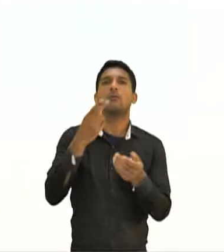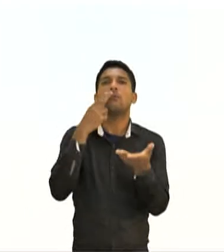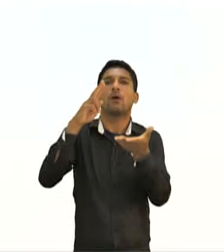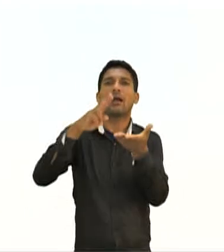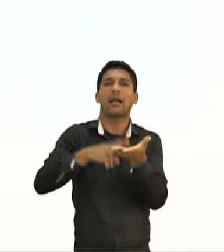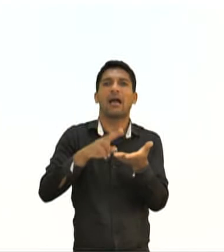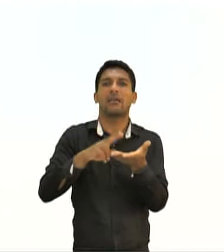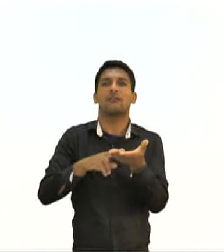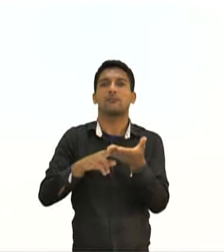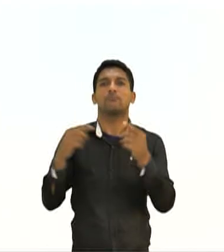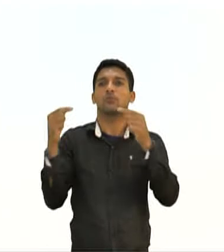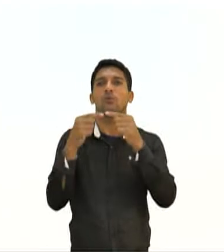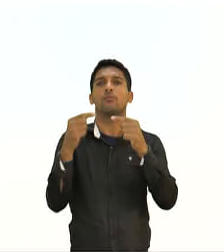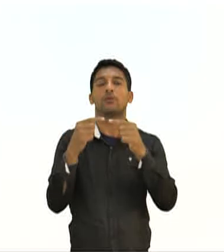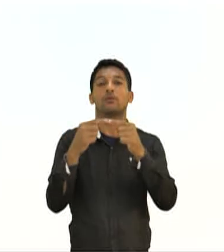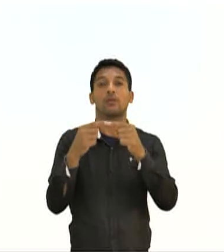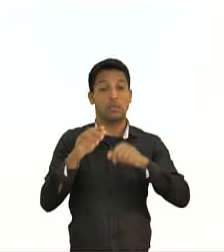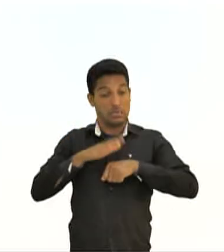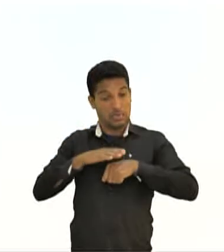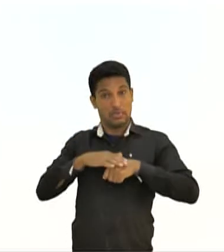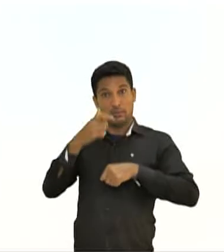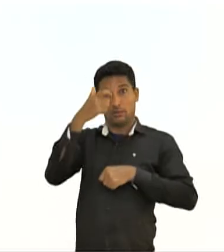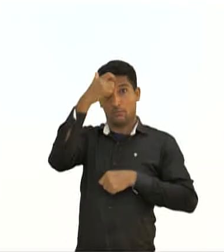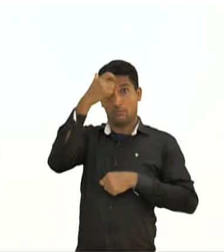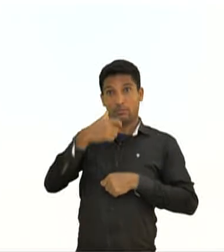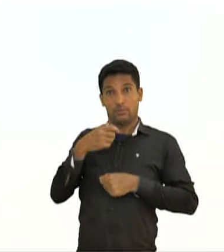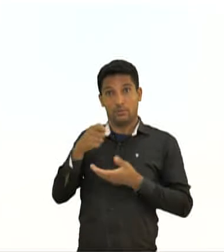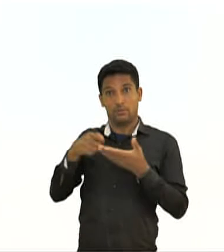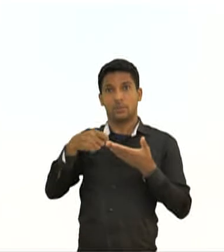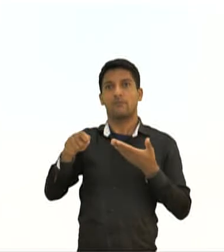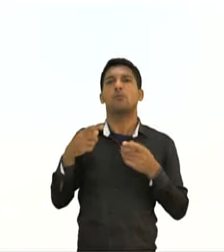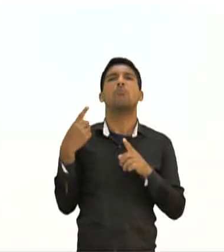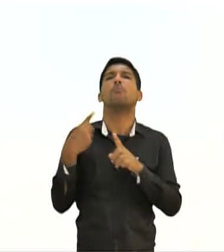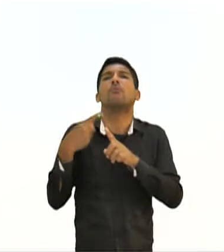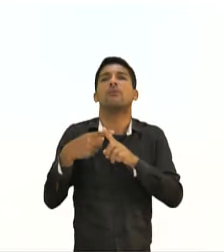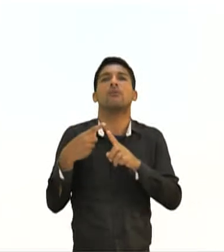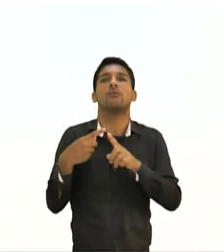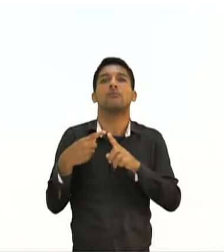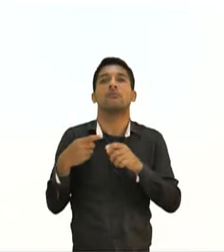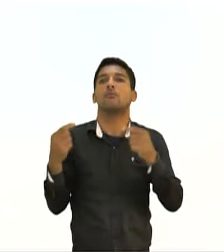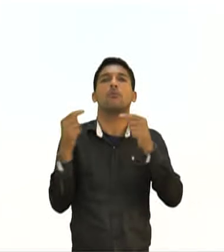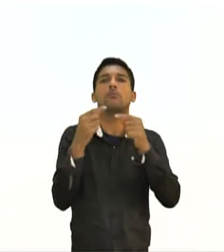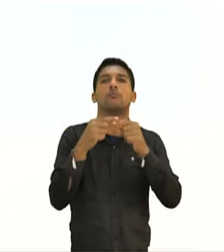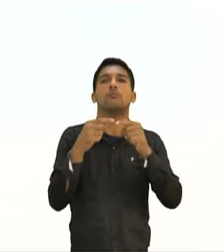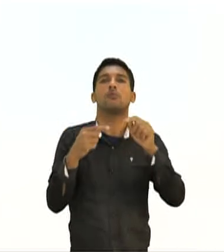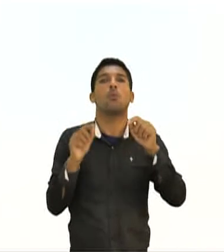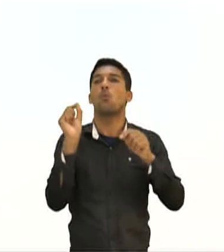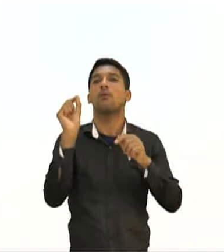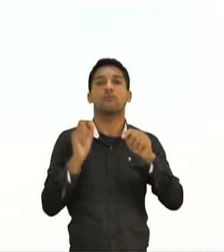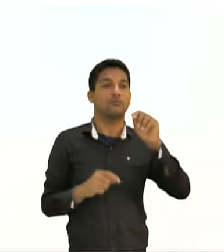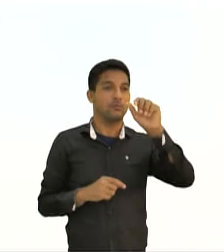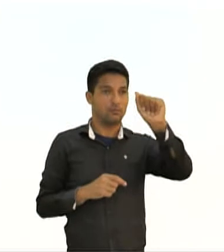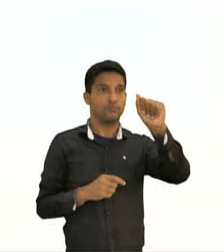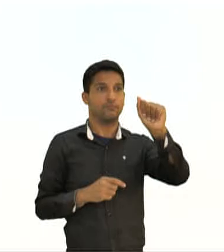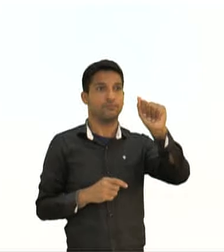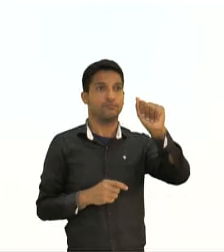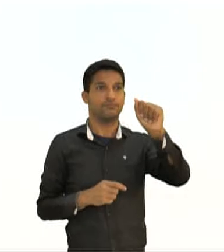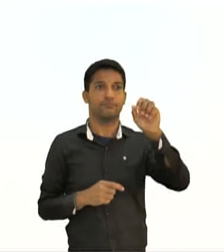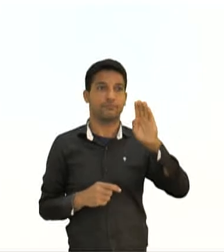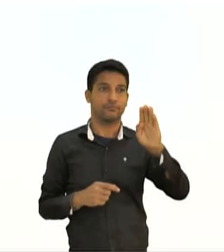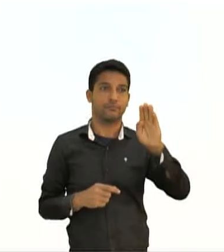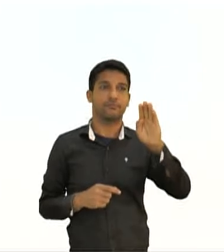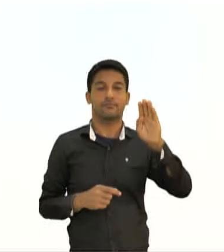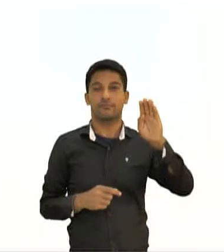agradecer a entrega do produto solicitado? B, quer informar sua satisfação com o cumprimento do prazo de entrega? C, ele não